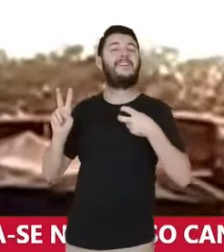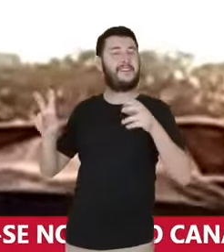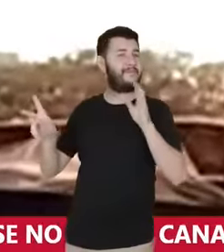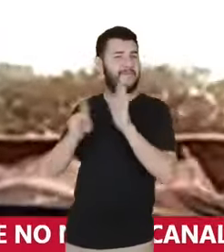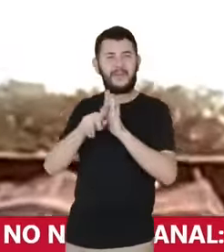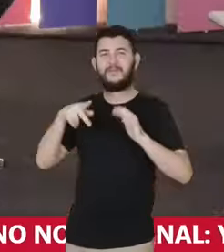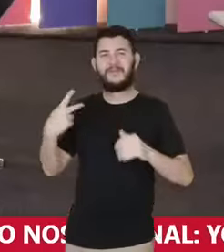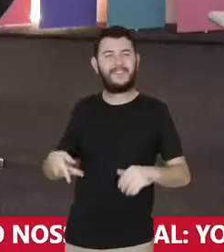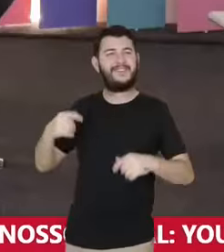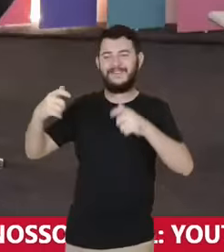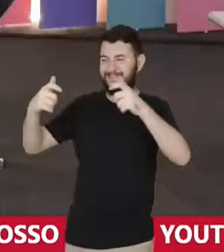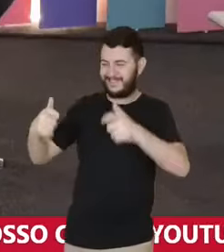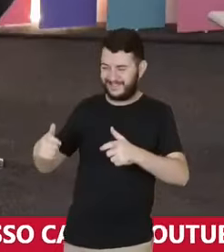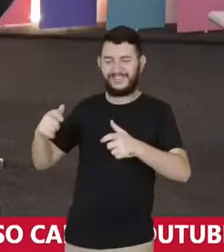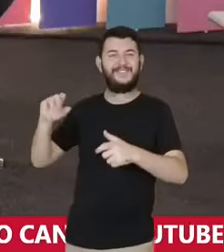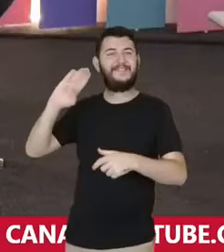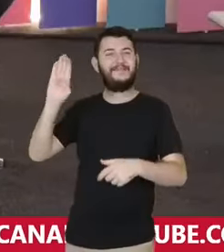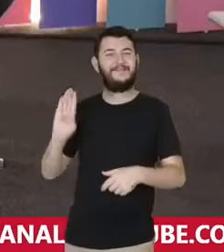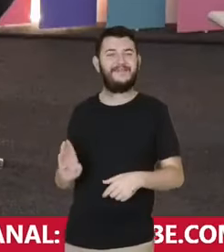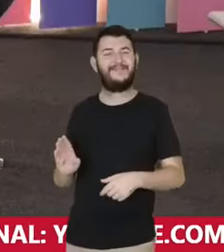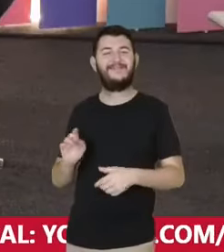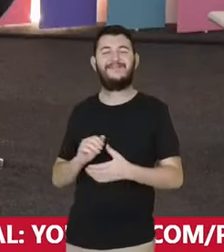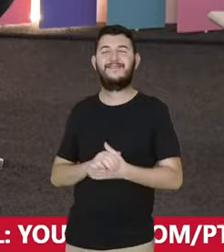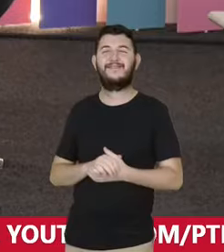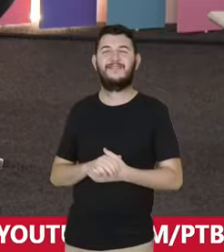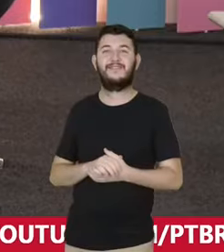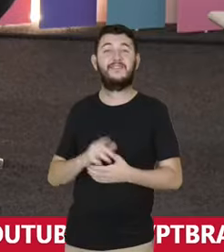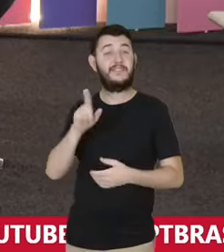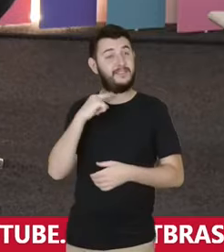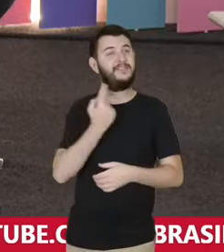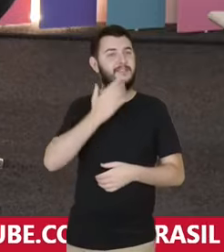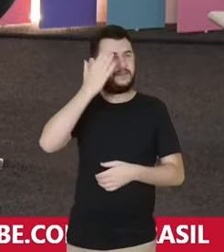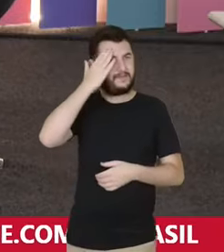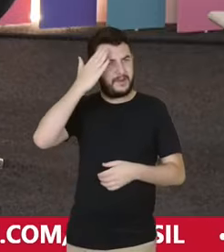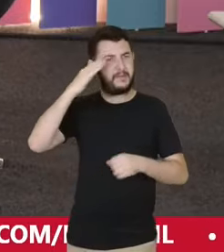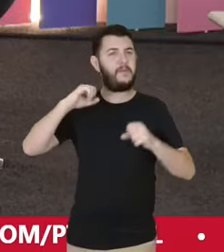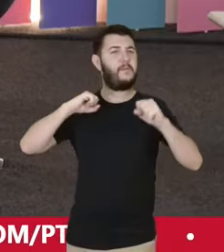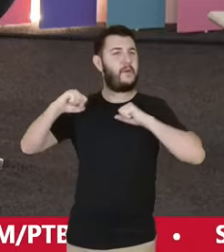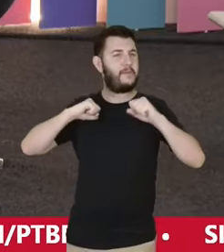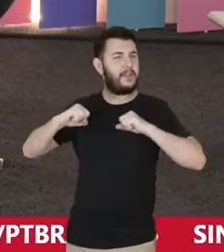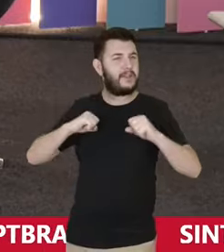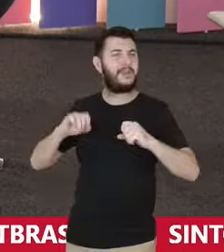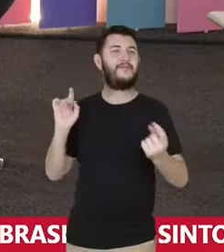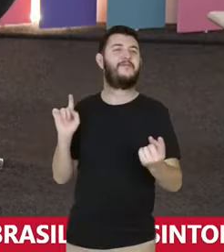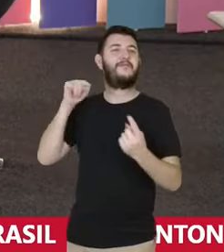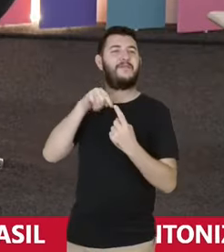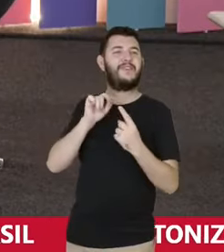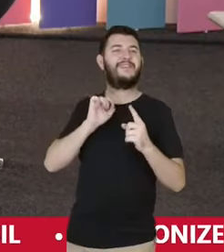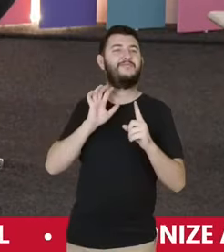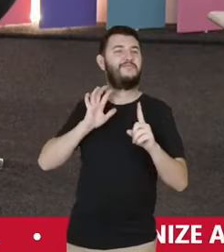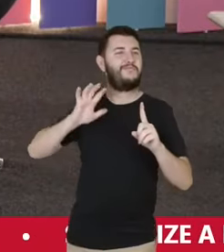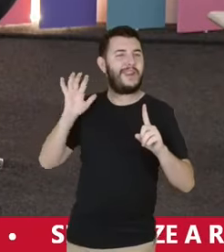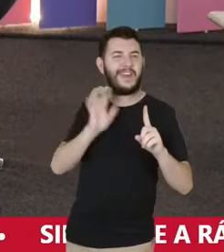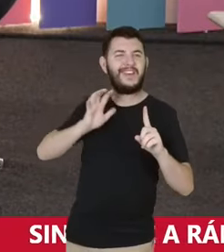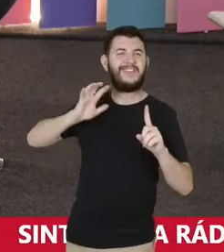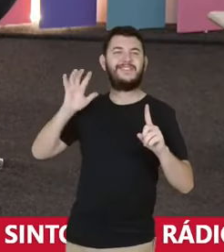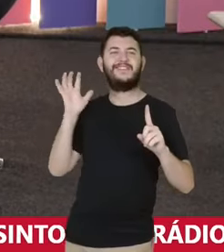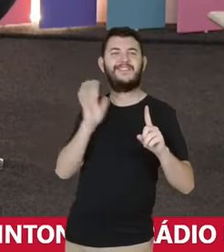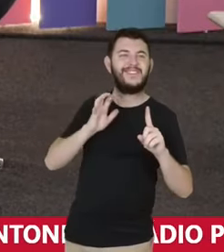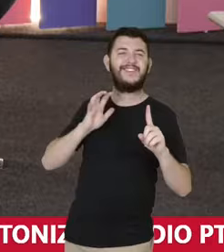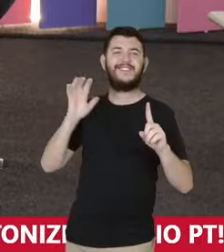terra. A gente sabe, Marinete, que precisa ter mobilização de rua para pressionar, né? É importante, você que